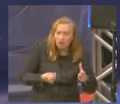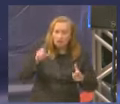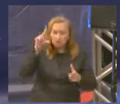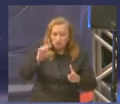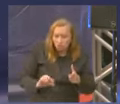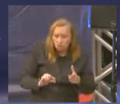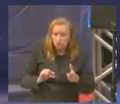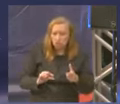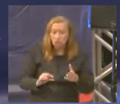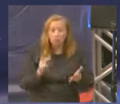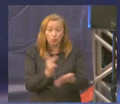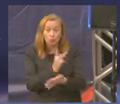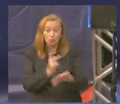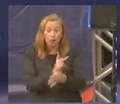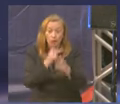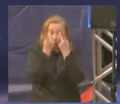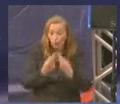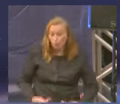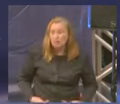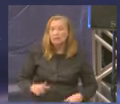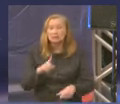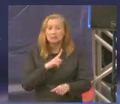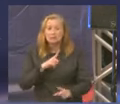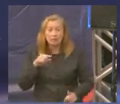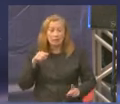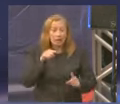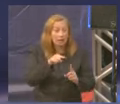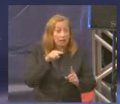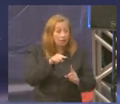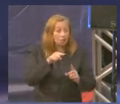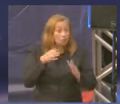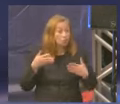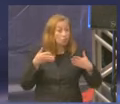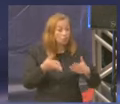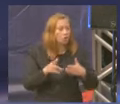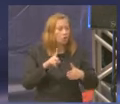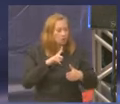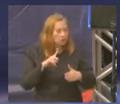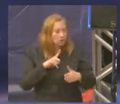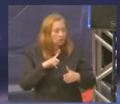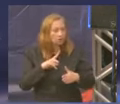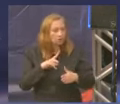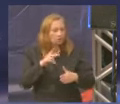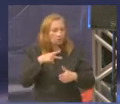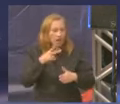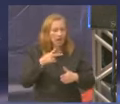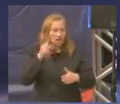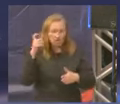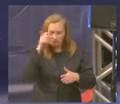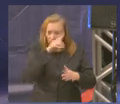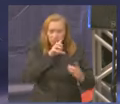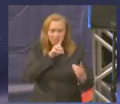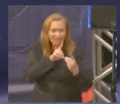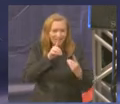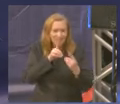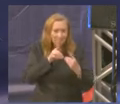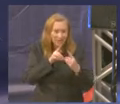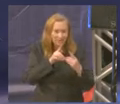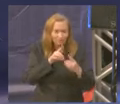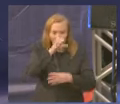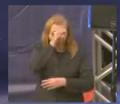erros humanos. Há um elemento aqui que ainda tem muita dificuldade, que é o atendimento ao público.